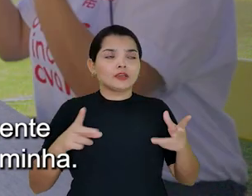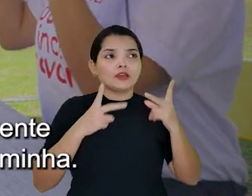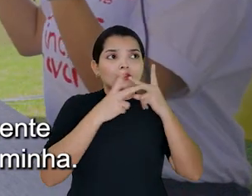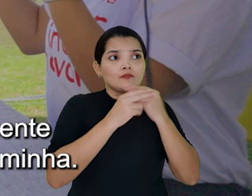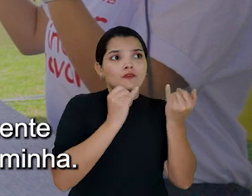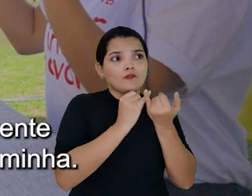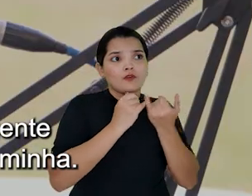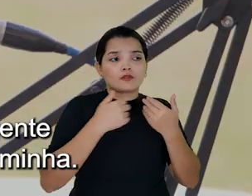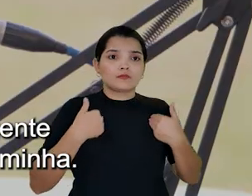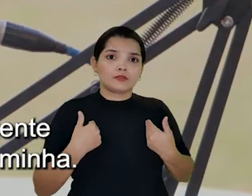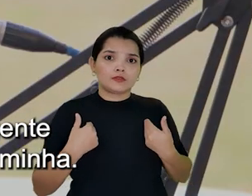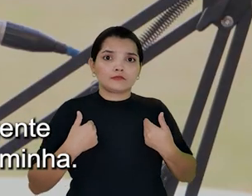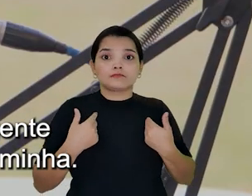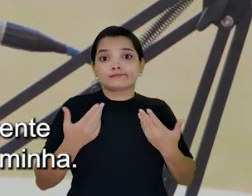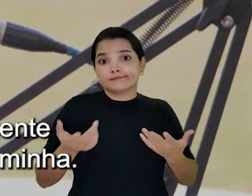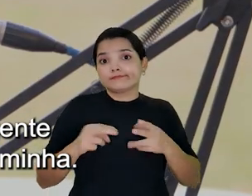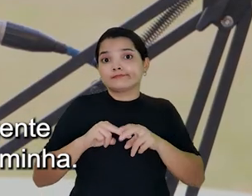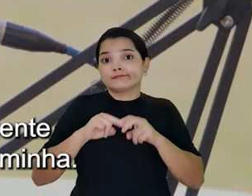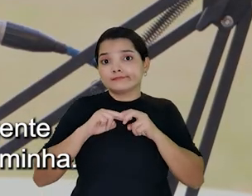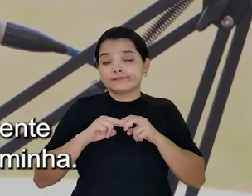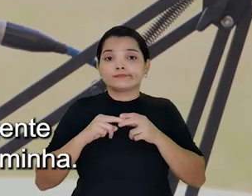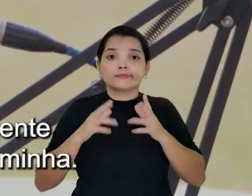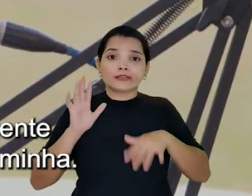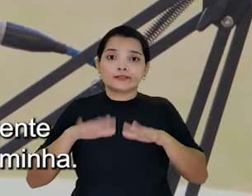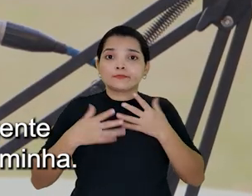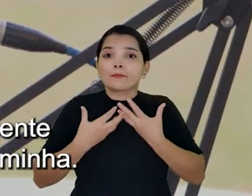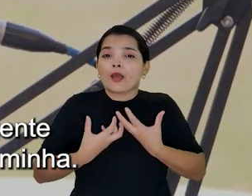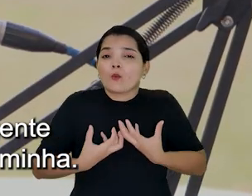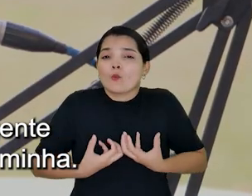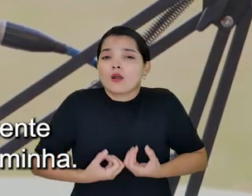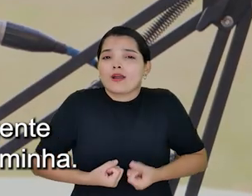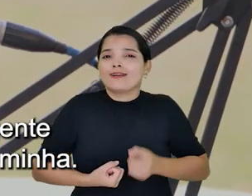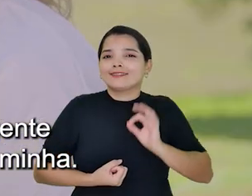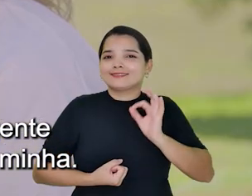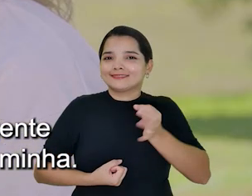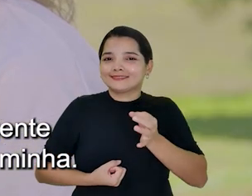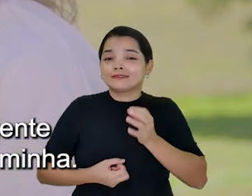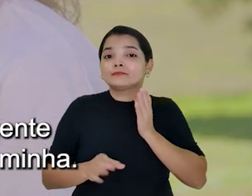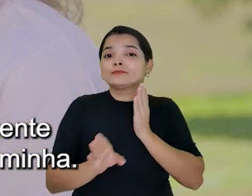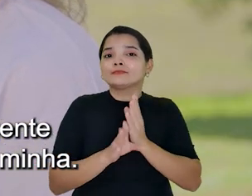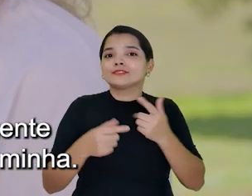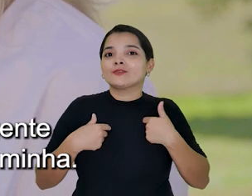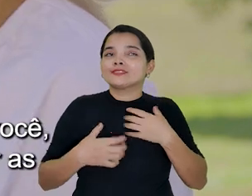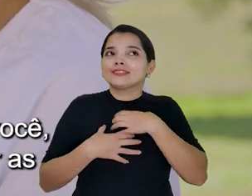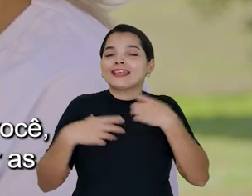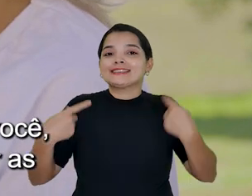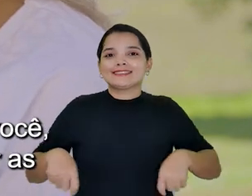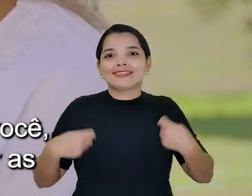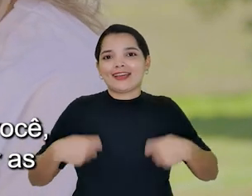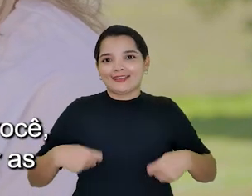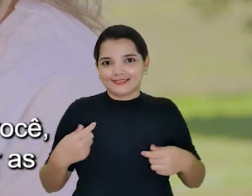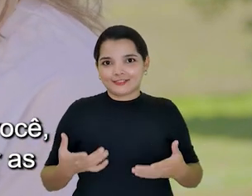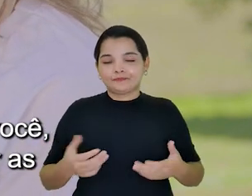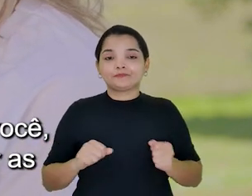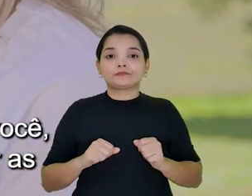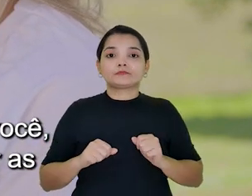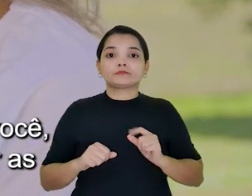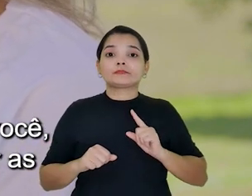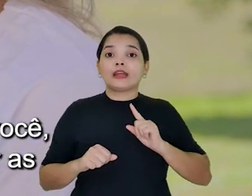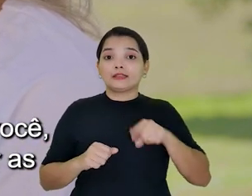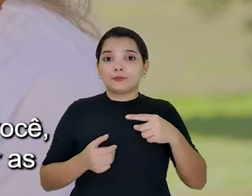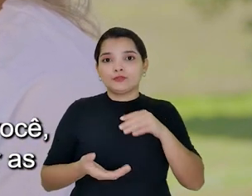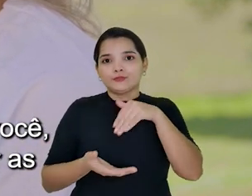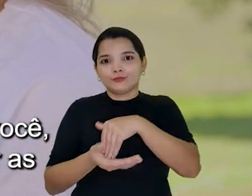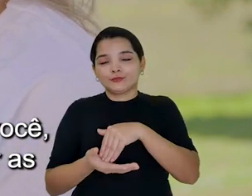fofoca que nem existe talvez exista Mas a gente não posso dizer uhum Mas é uma necessidade minha E aí depois a última parte